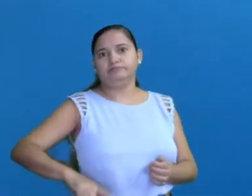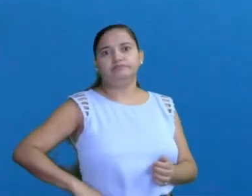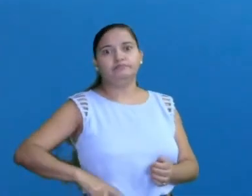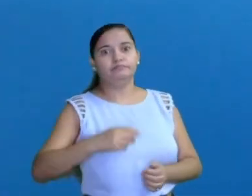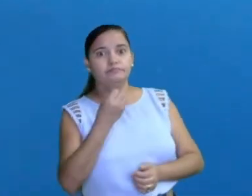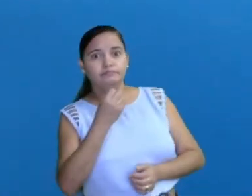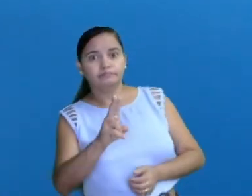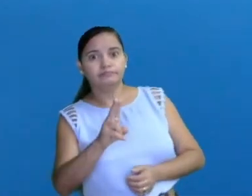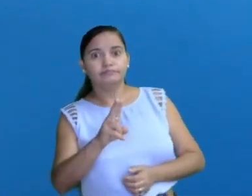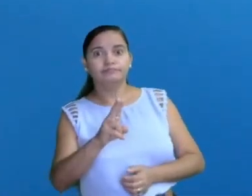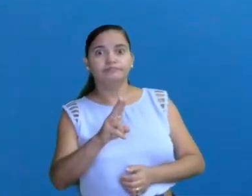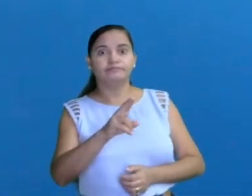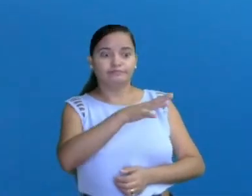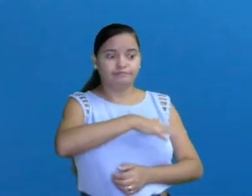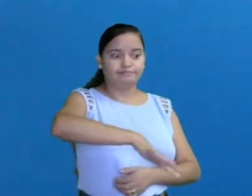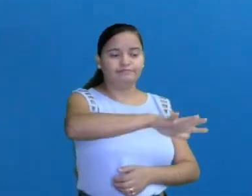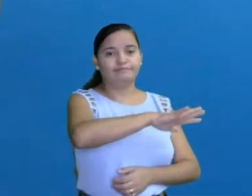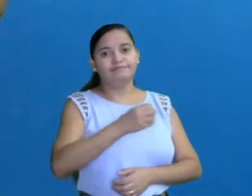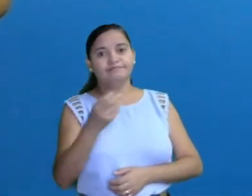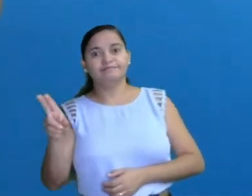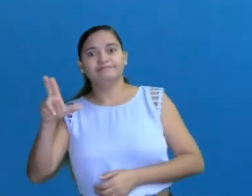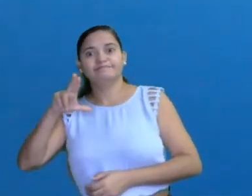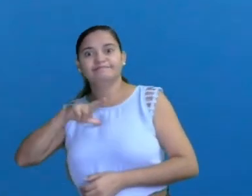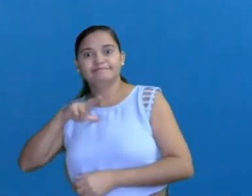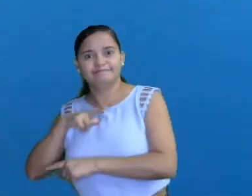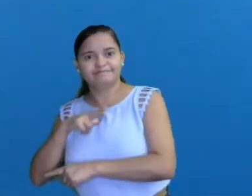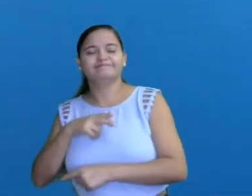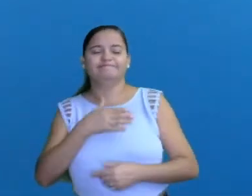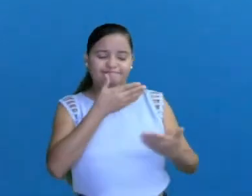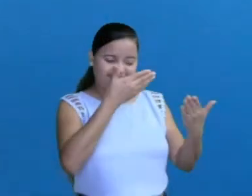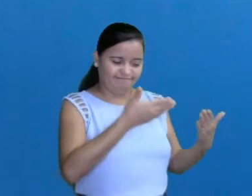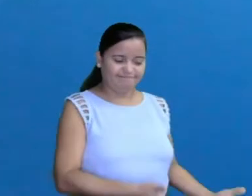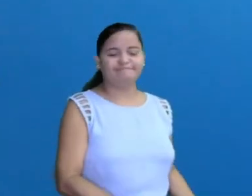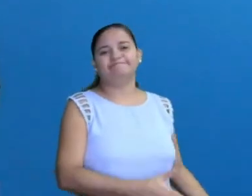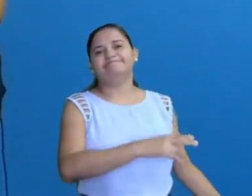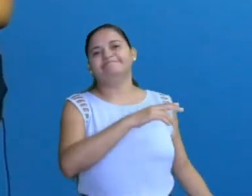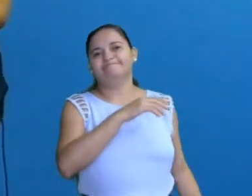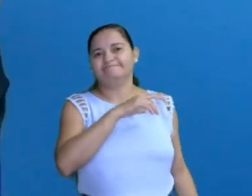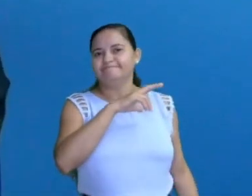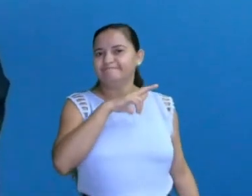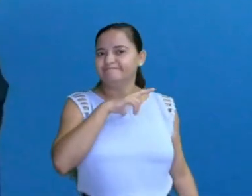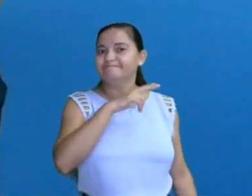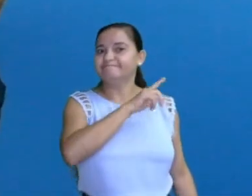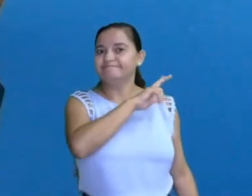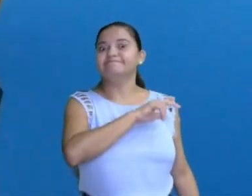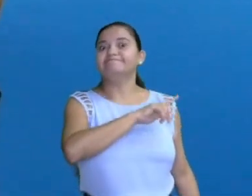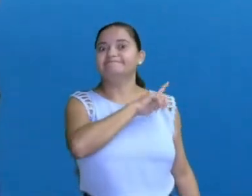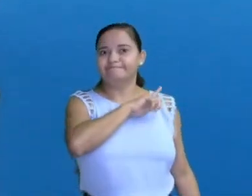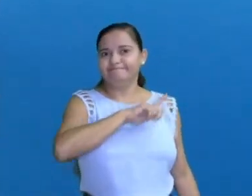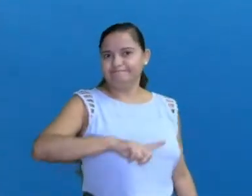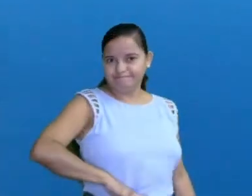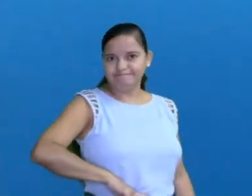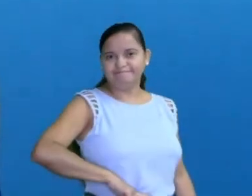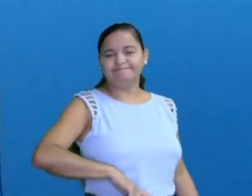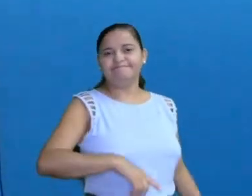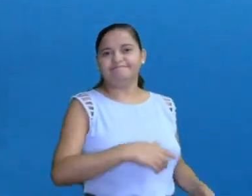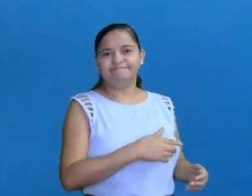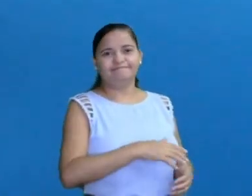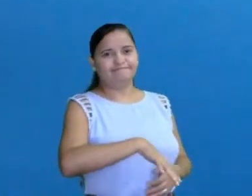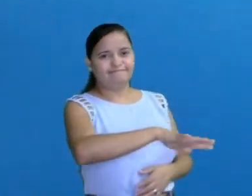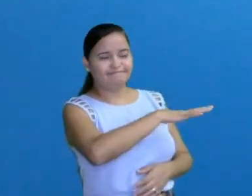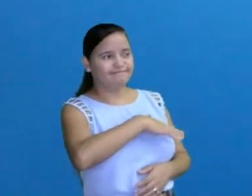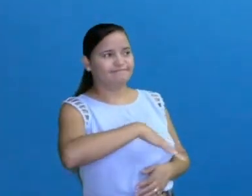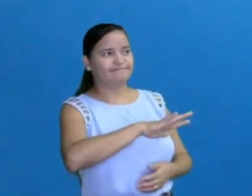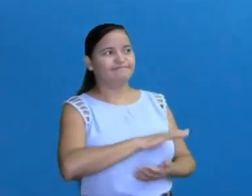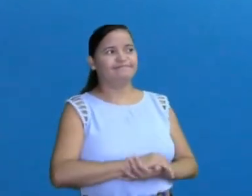privado? Público. Muito bem. Olha aí. Tá dando para entender, né? Esses espaços.